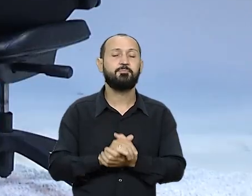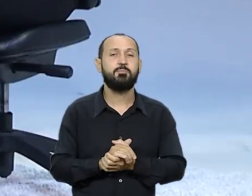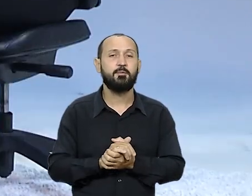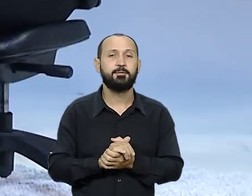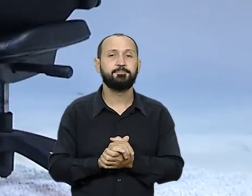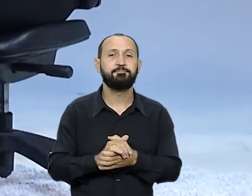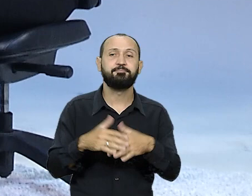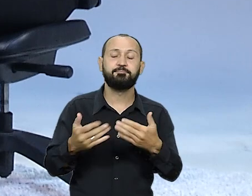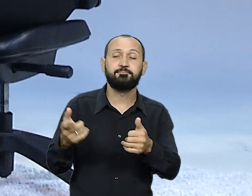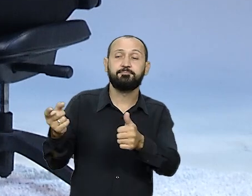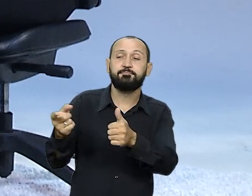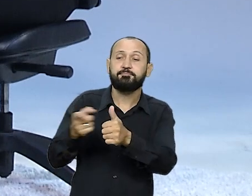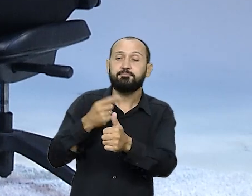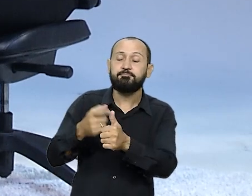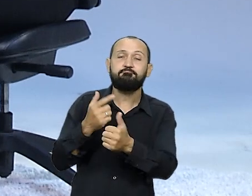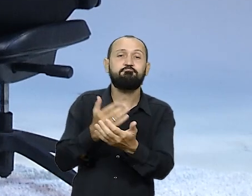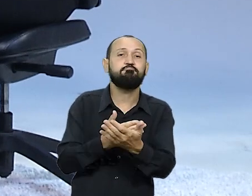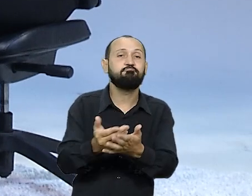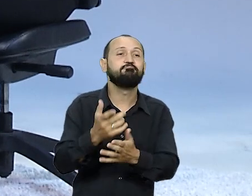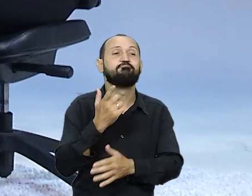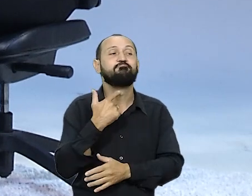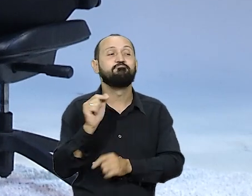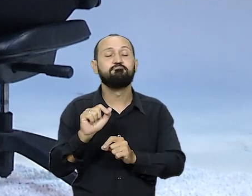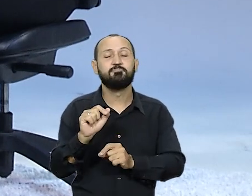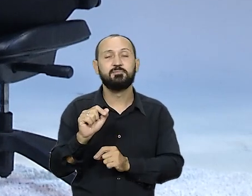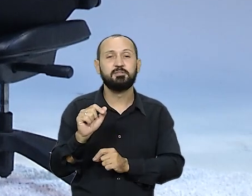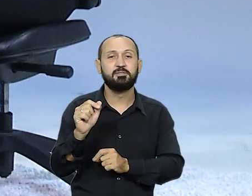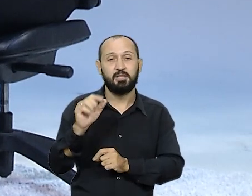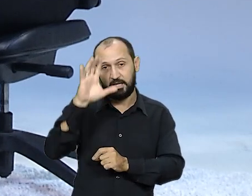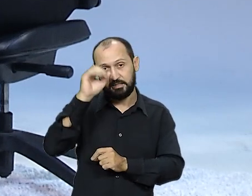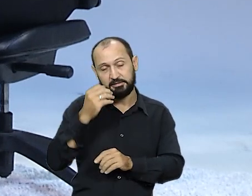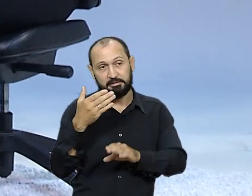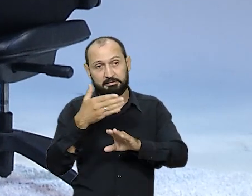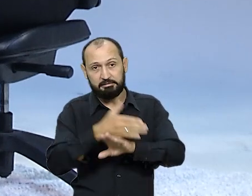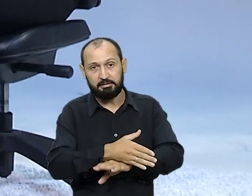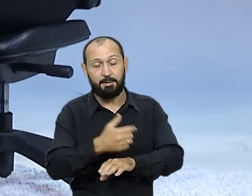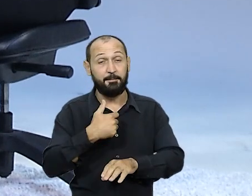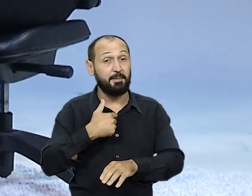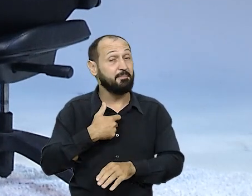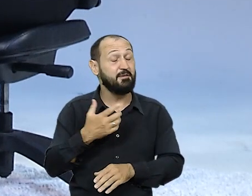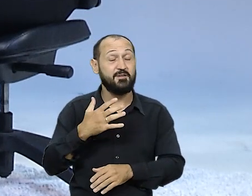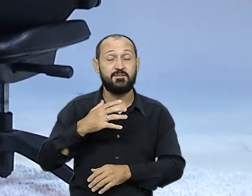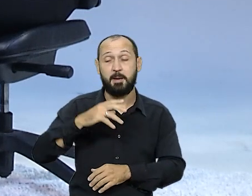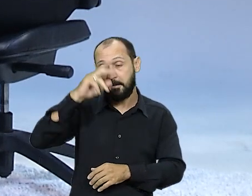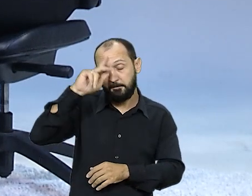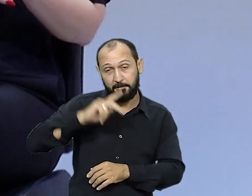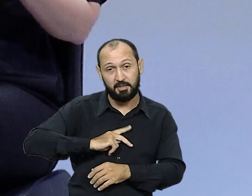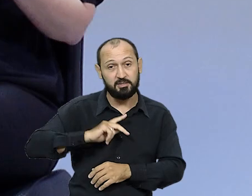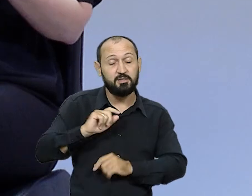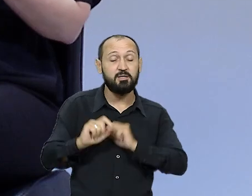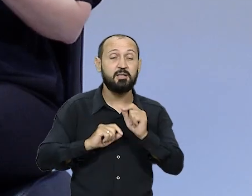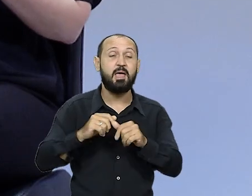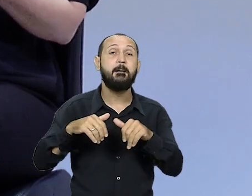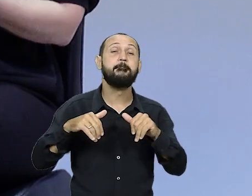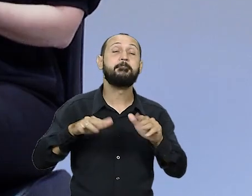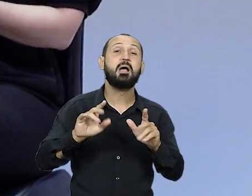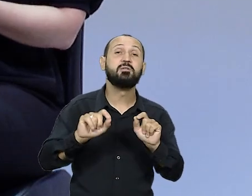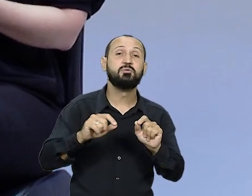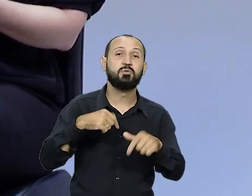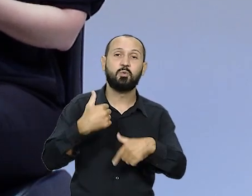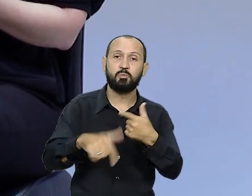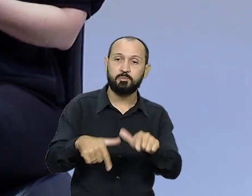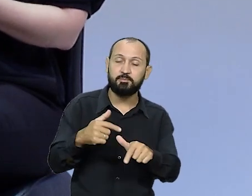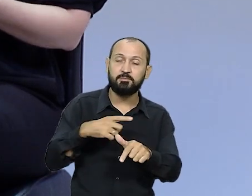votados. E a primeira iniciativa que eu pude realizar lá, e para mim foi uma realização que vai muito